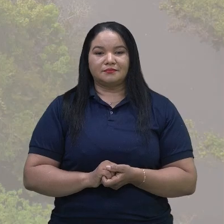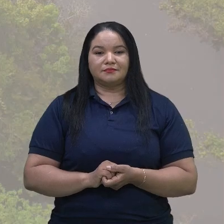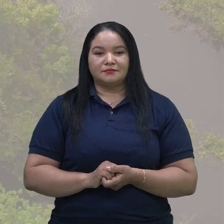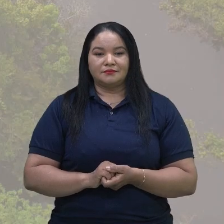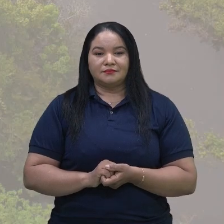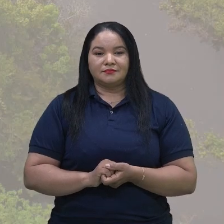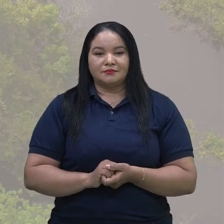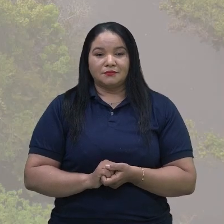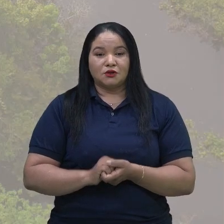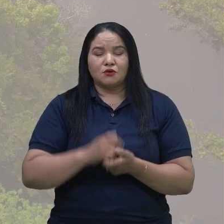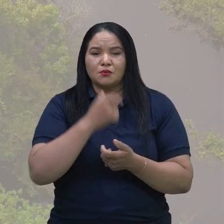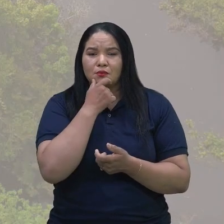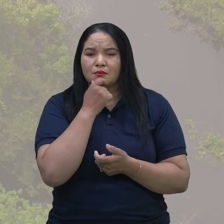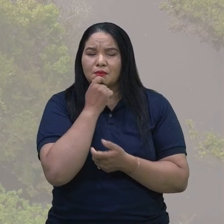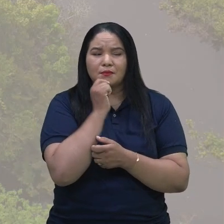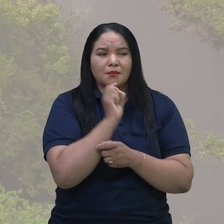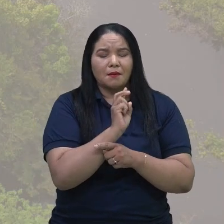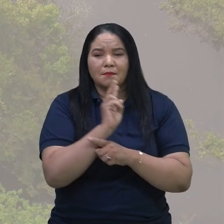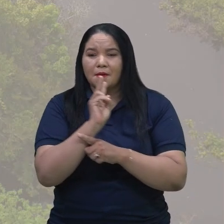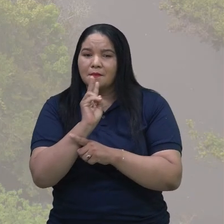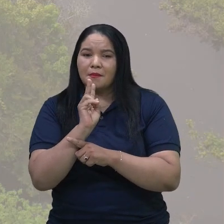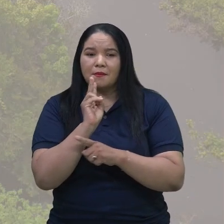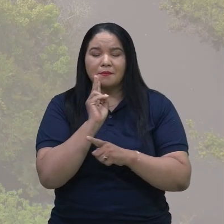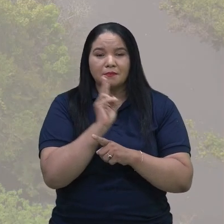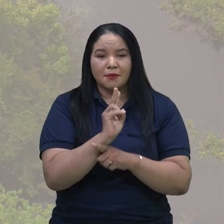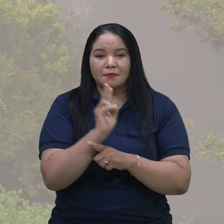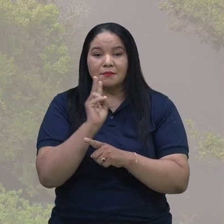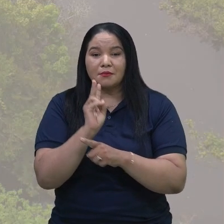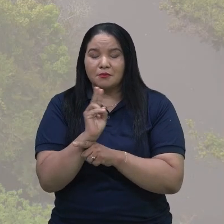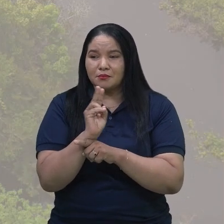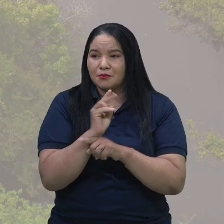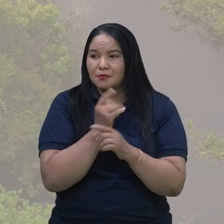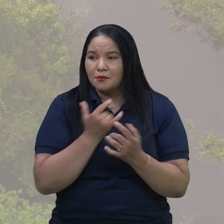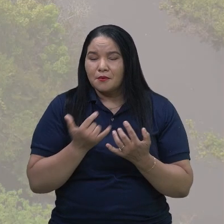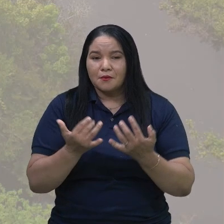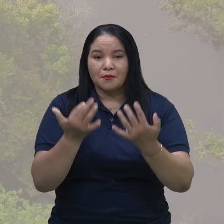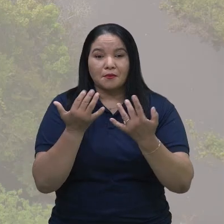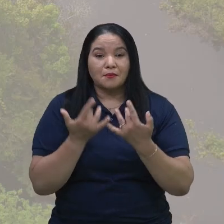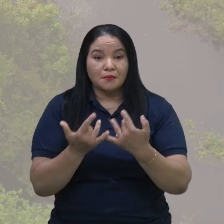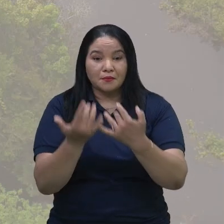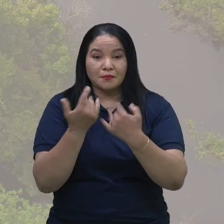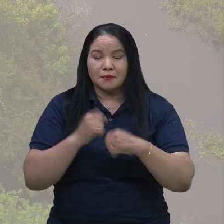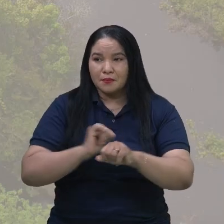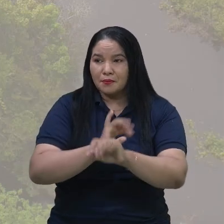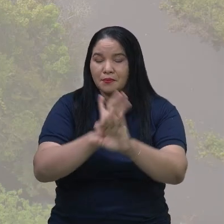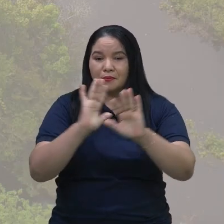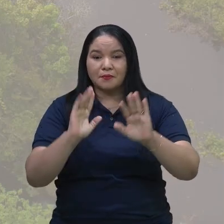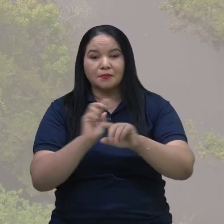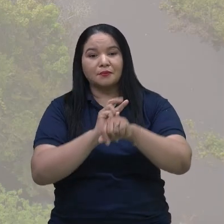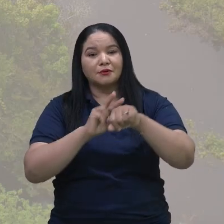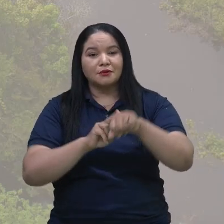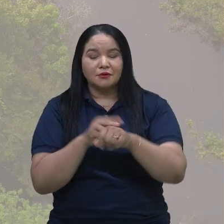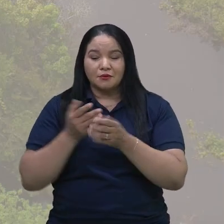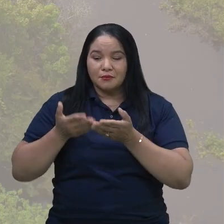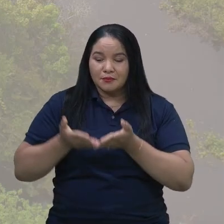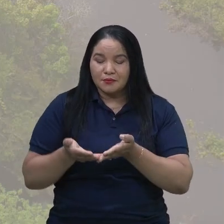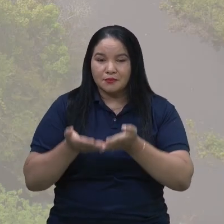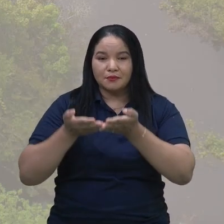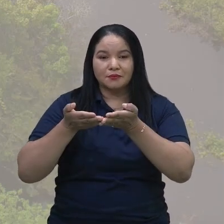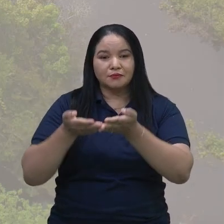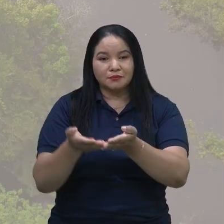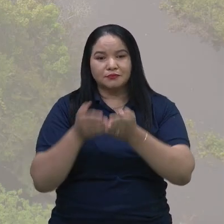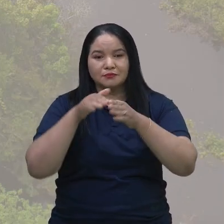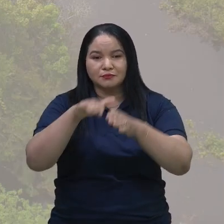O homem espera a enchente chegar pra ver o verde ressuscitar. A canoa velha vai navegar e a